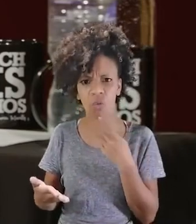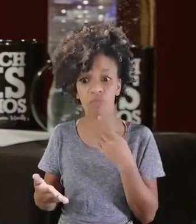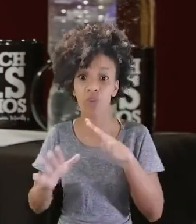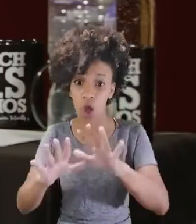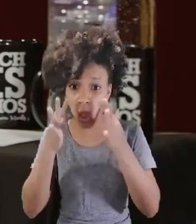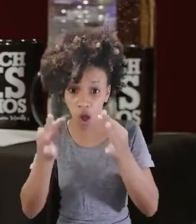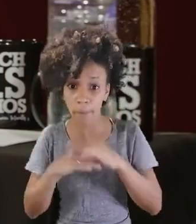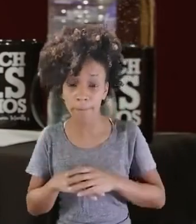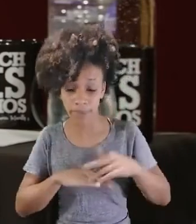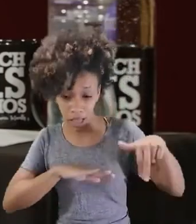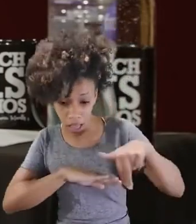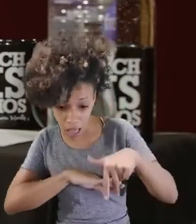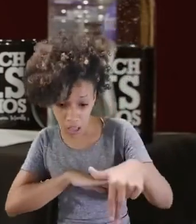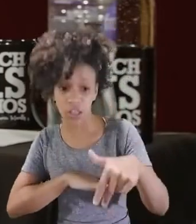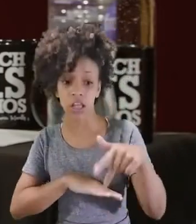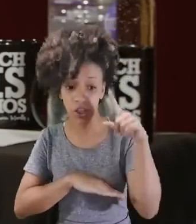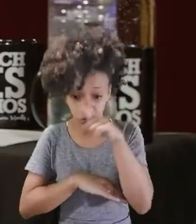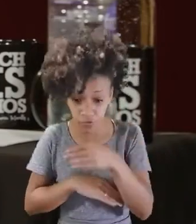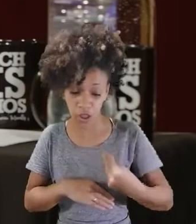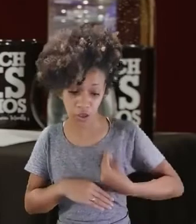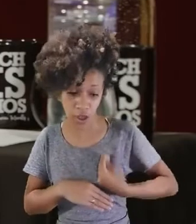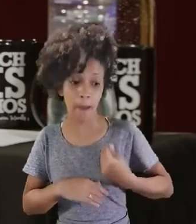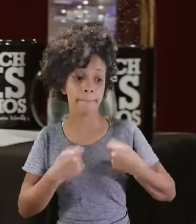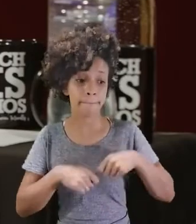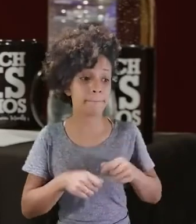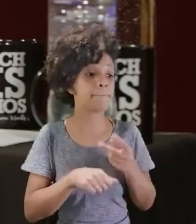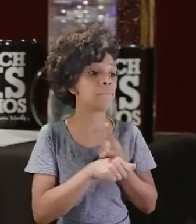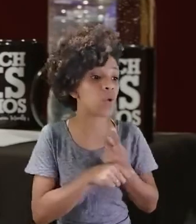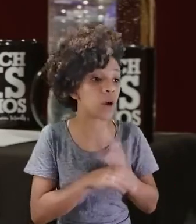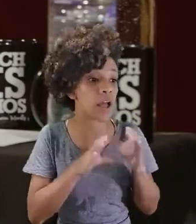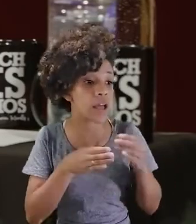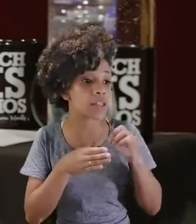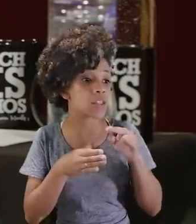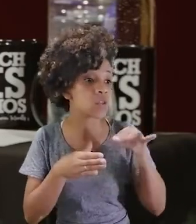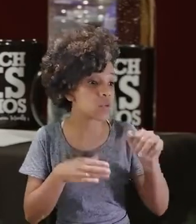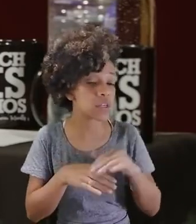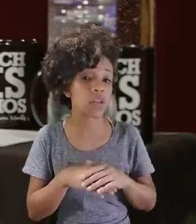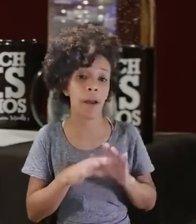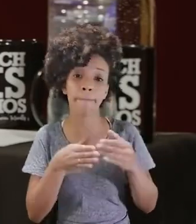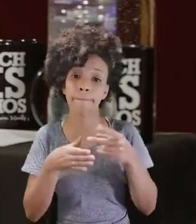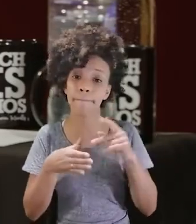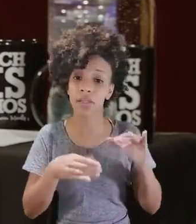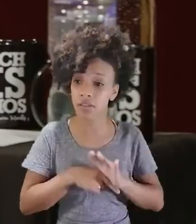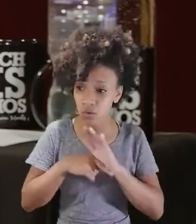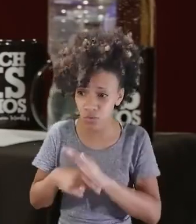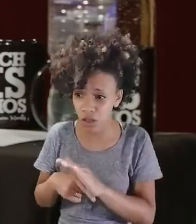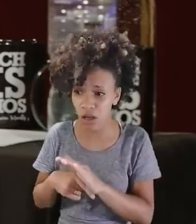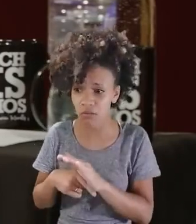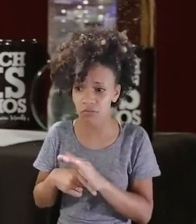eu te garanto que tiverem na rua e passando por algum tipo de dificuldade poderão procurar a sintonia e para que o comando posso